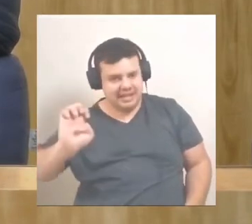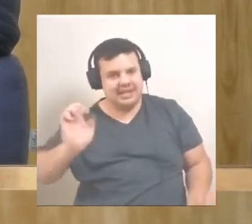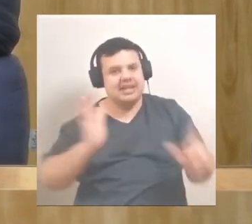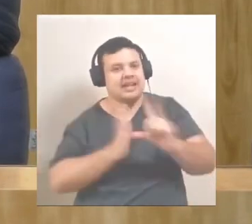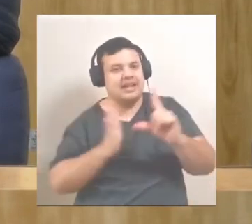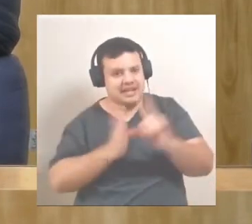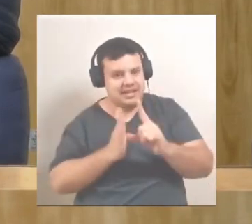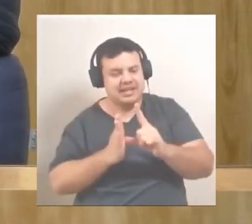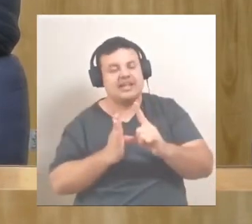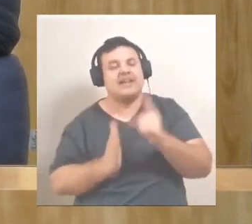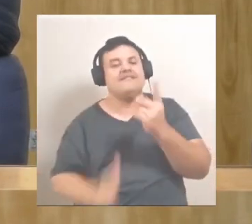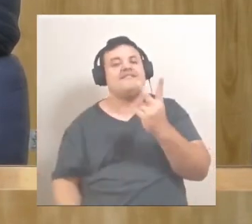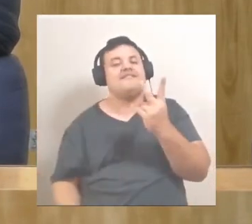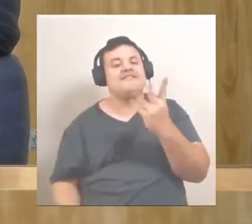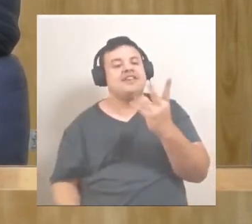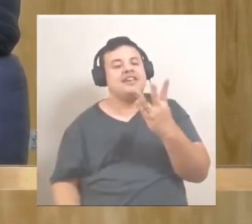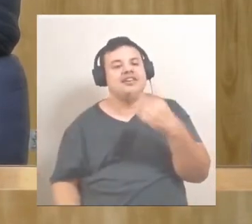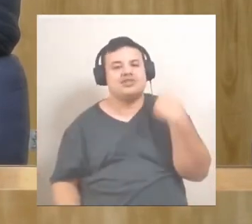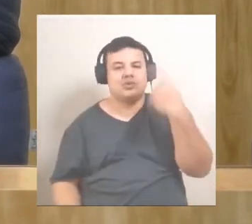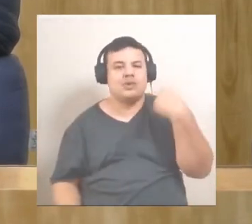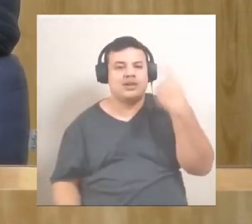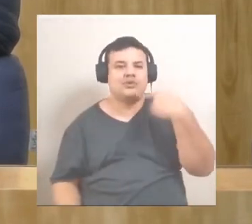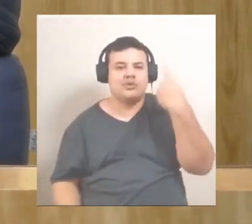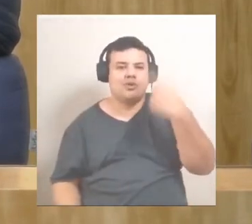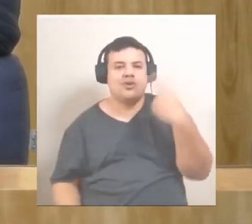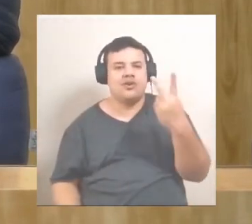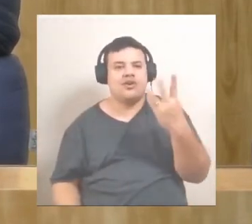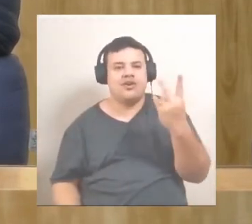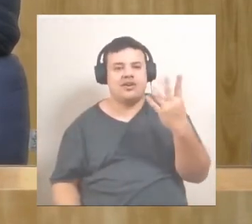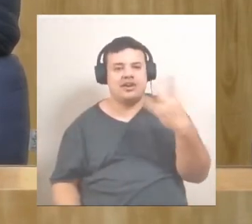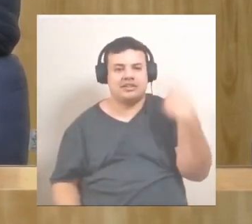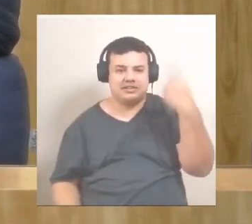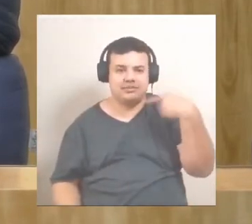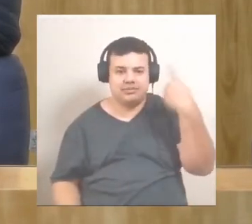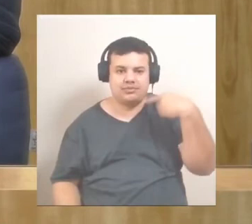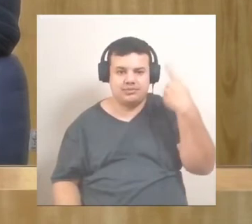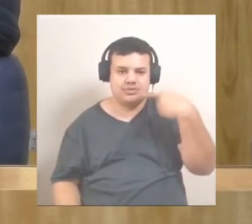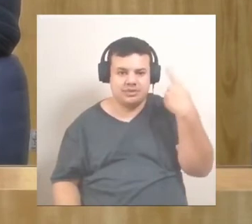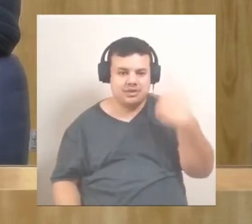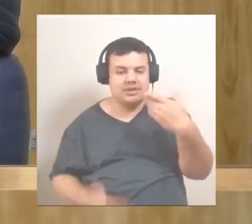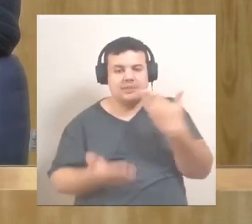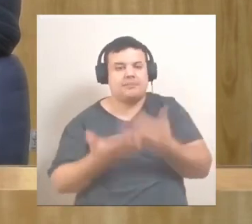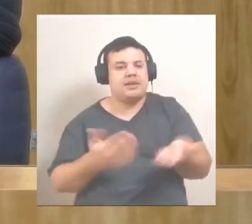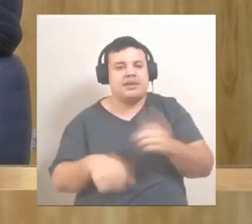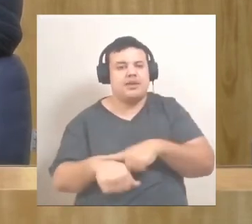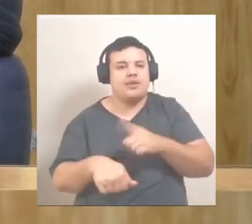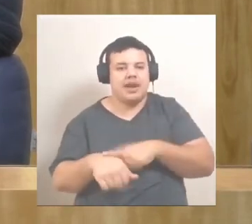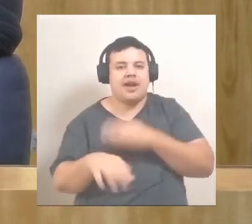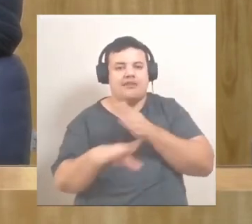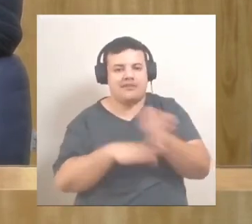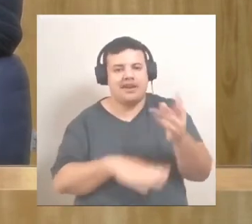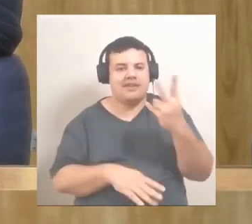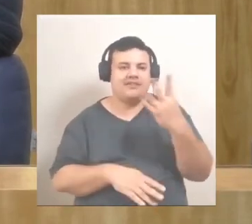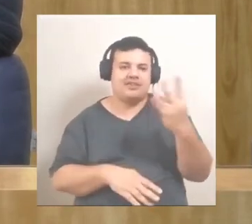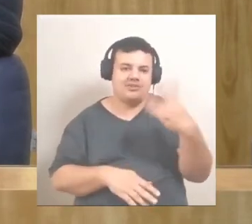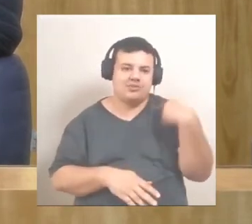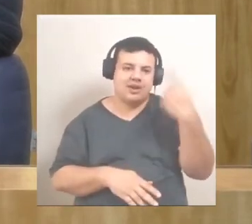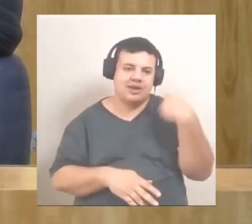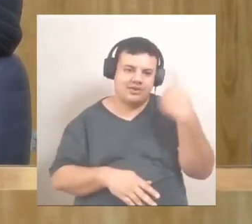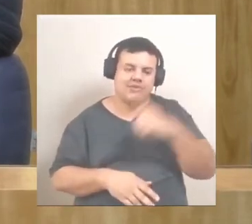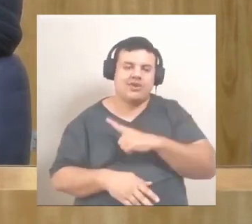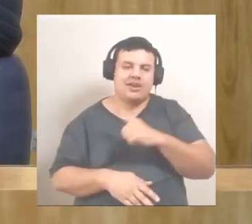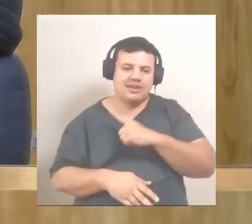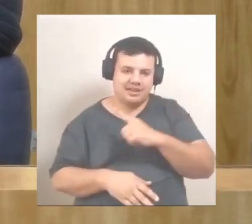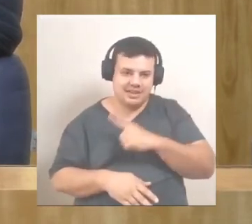Lareira funciona 24 horas por dia. Né? Perdeu o horário de buscar o pãozinho, gente, corre lá. E a hora que chegar,